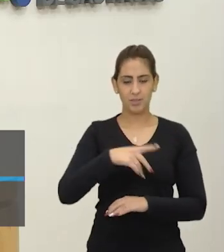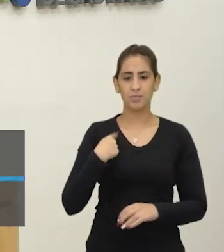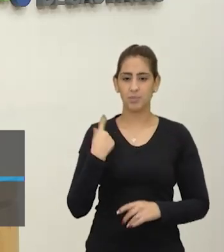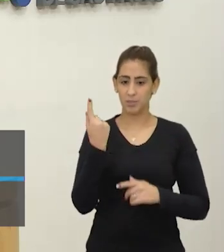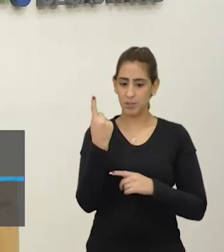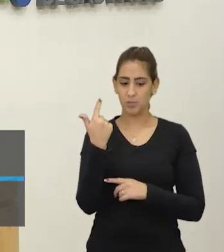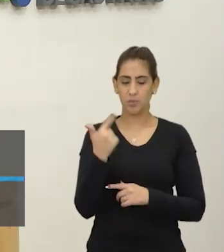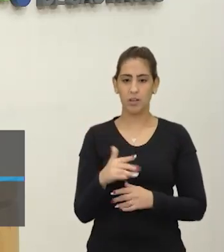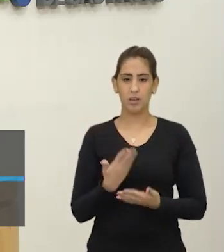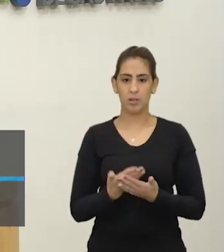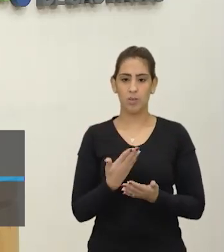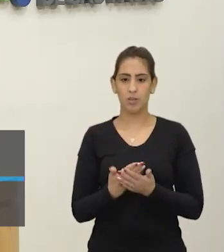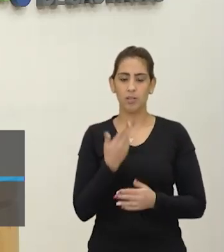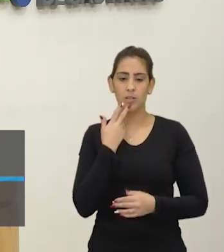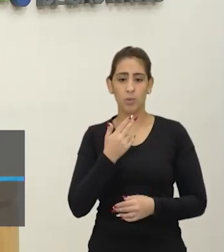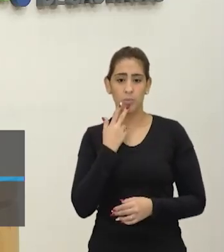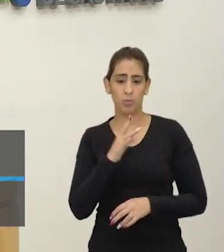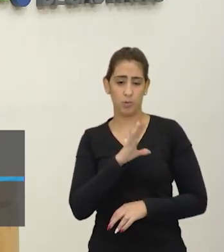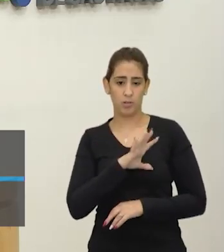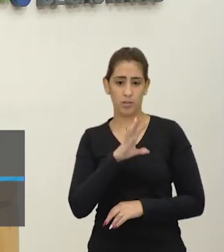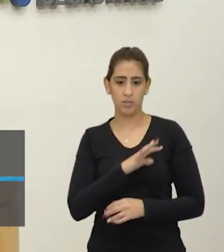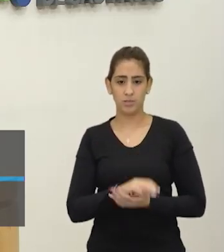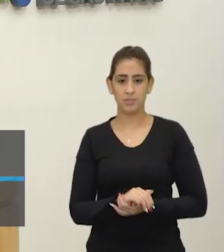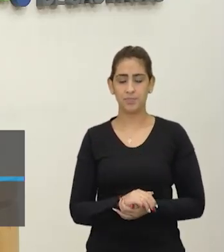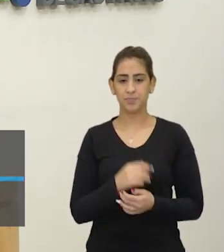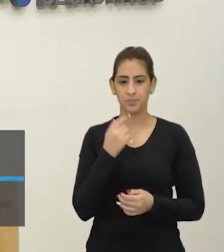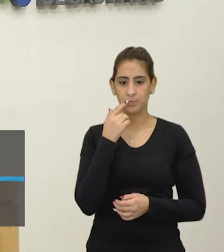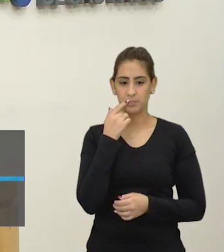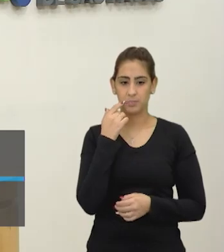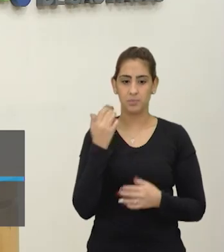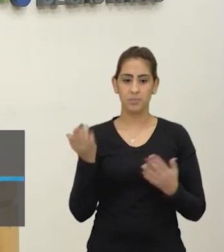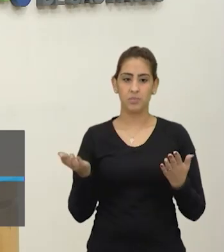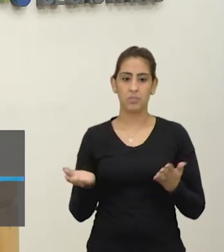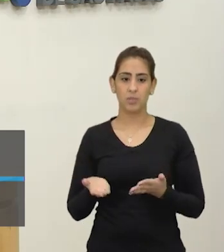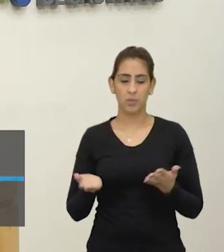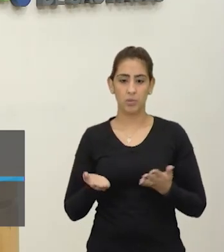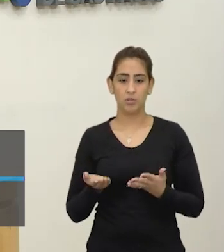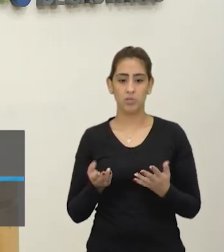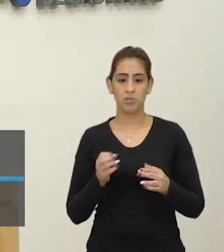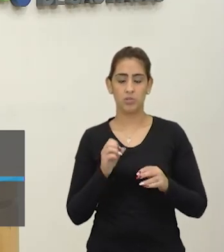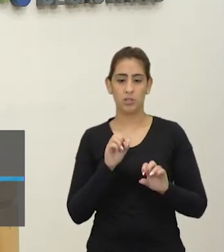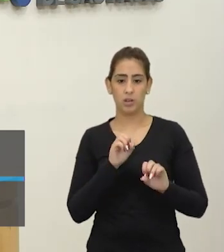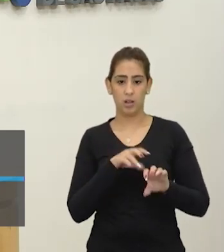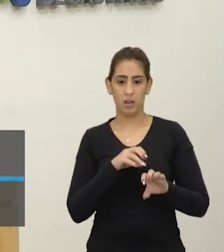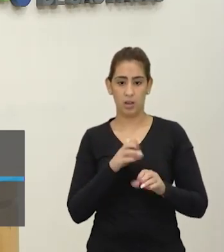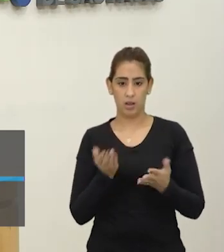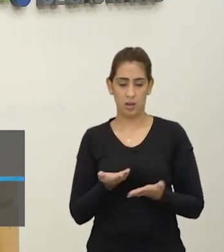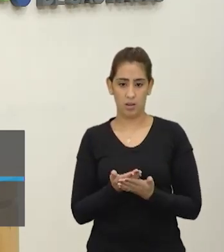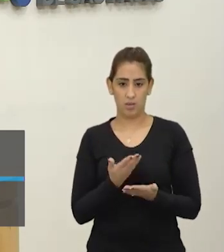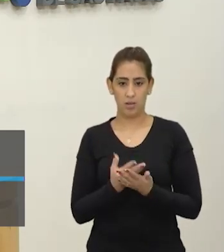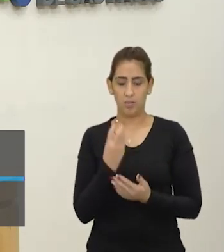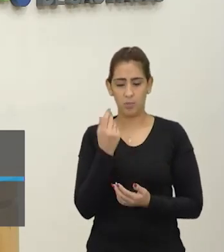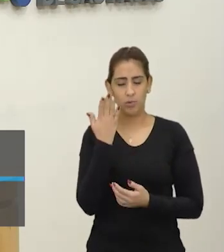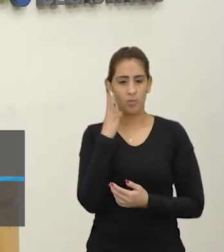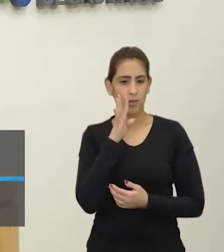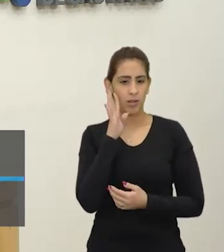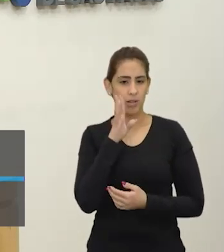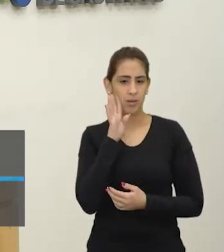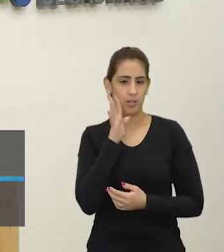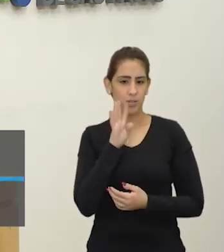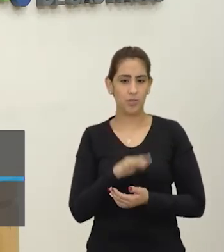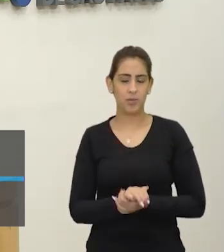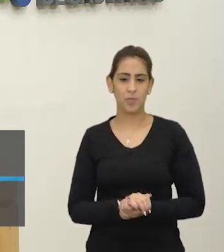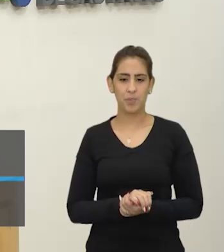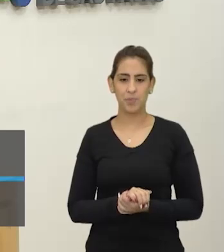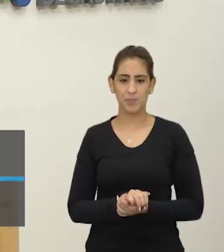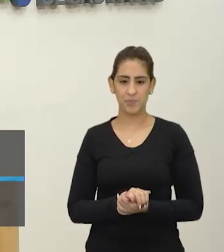língua portuguesa. E, cara, hoje é a aula muito bacana, não por conta da gente, também por conta da gente, que a gente não vai ser